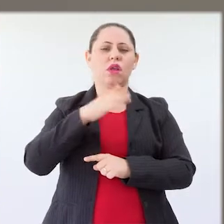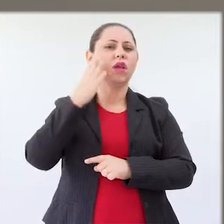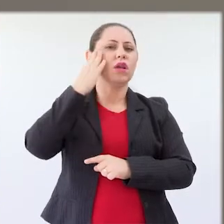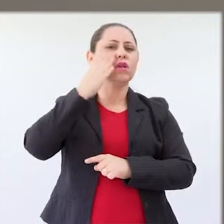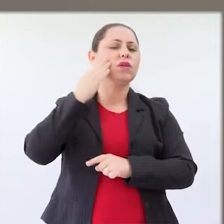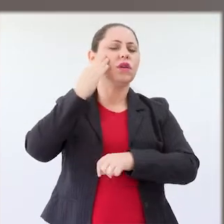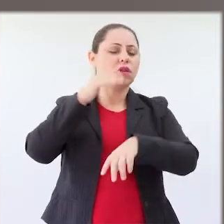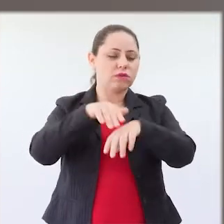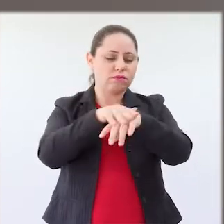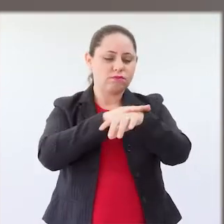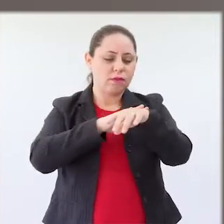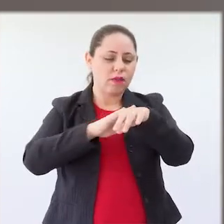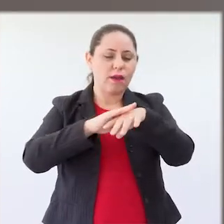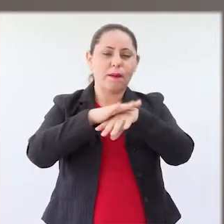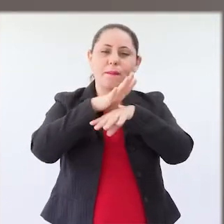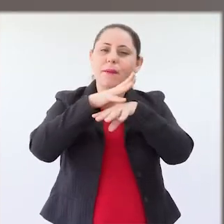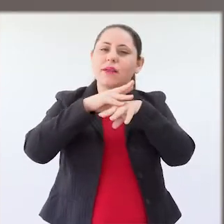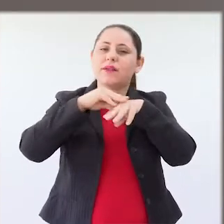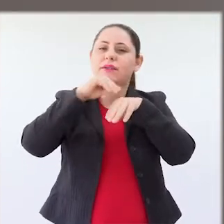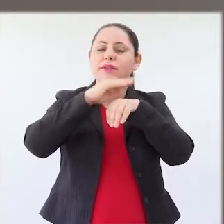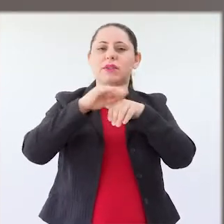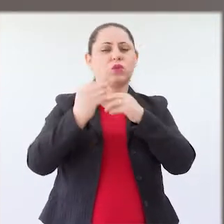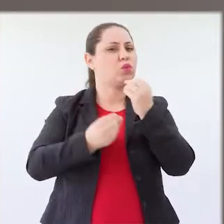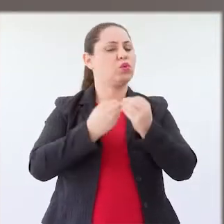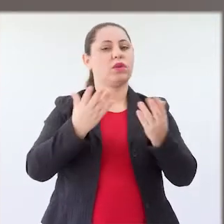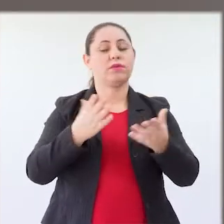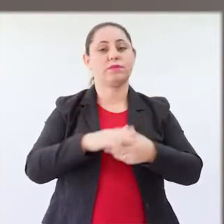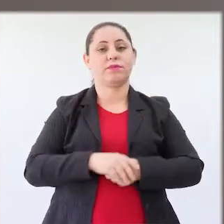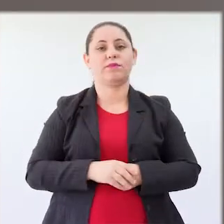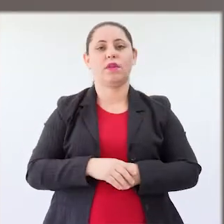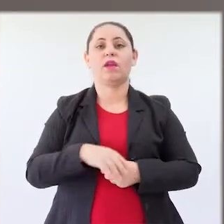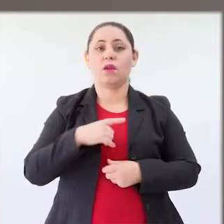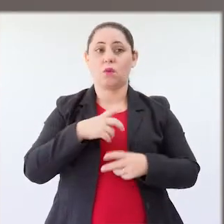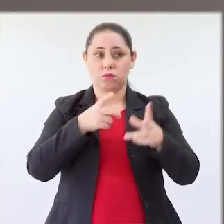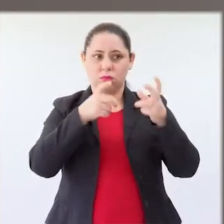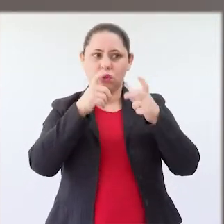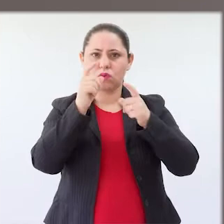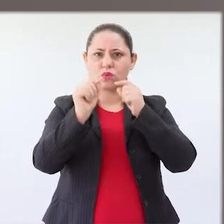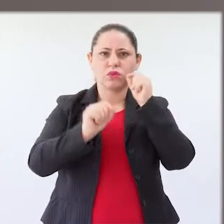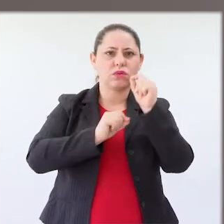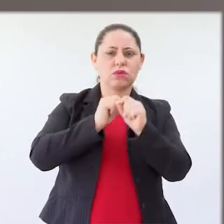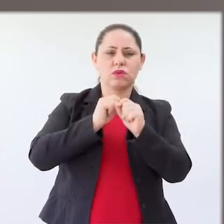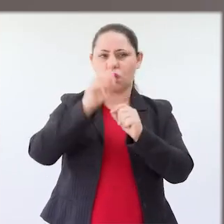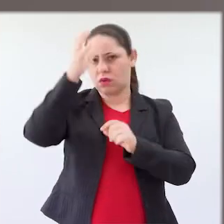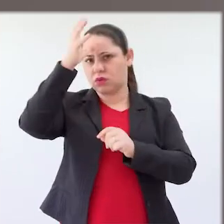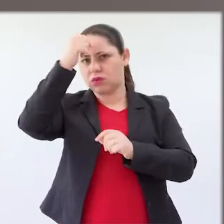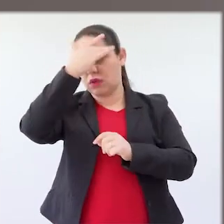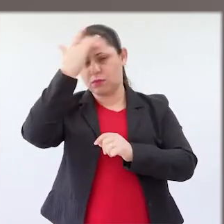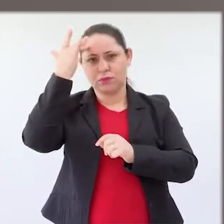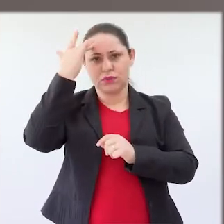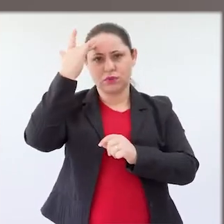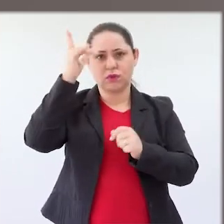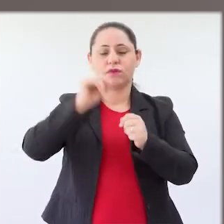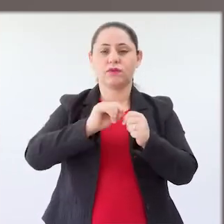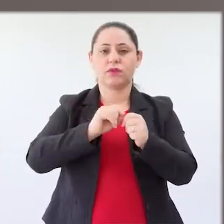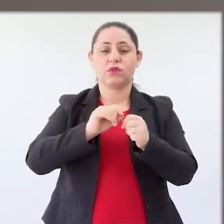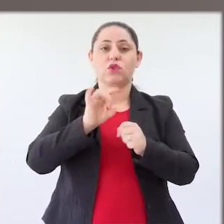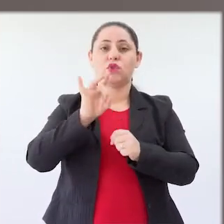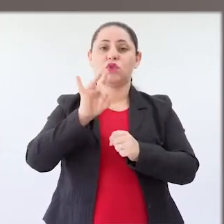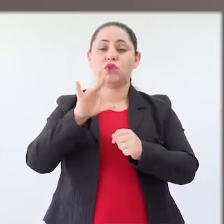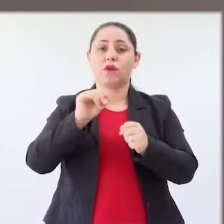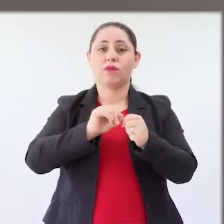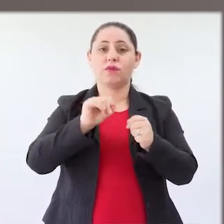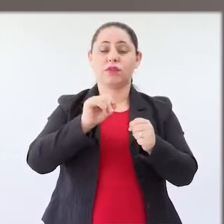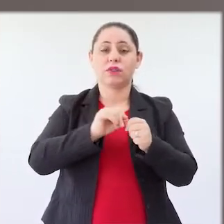hidratação, doutora? Tem bastante. Isso daí eu consigo até notar bastante com os resultados dos pacientes.